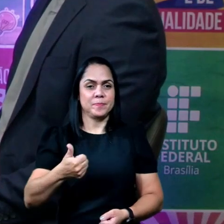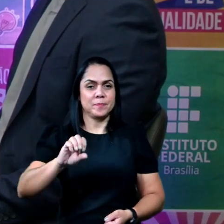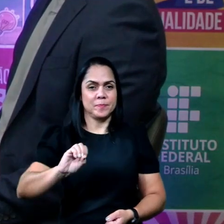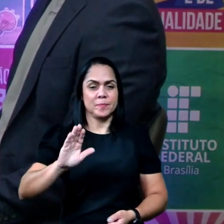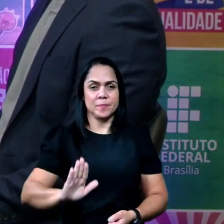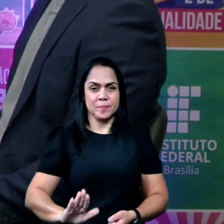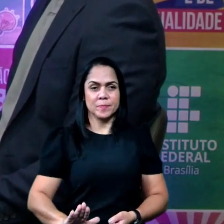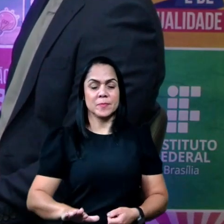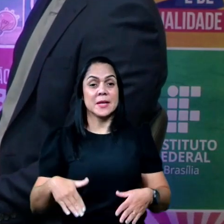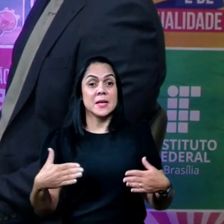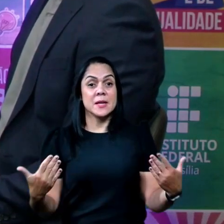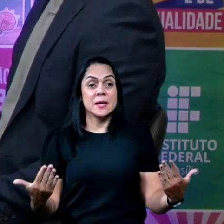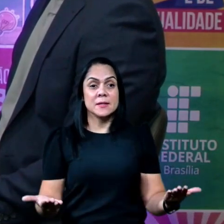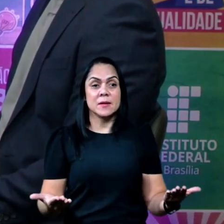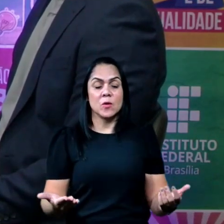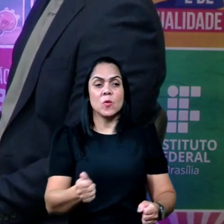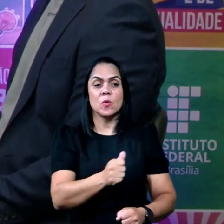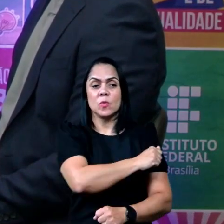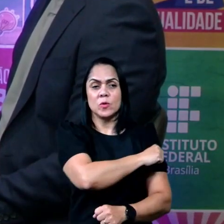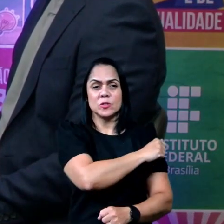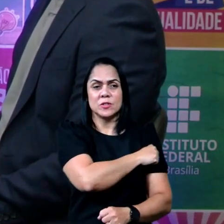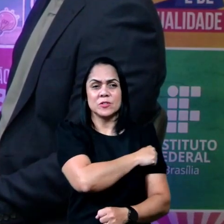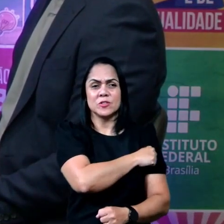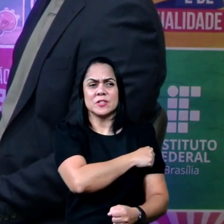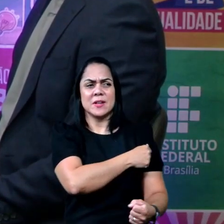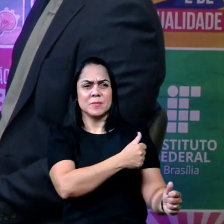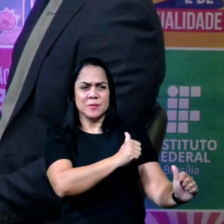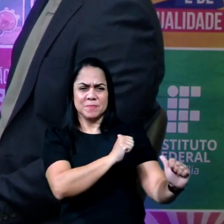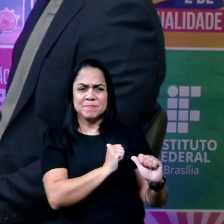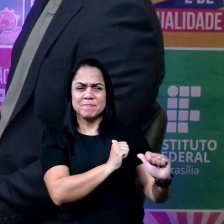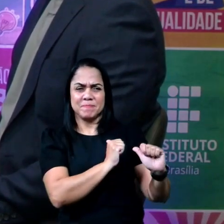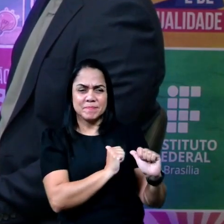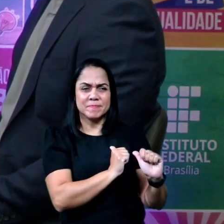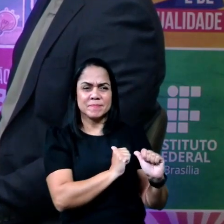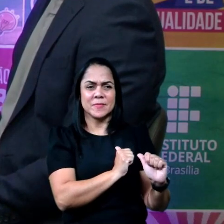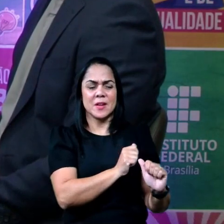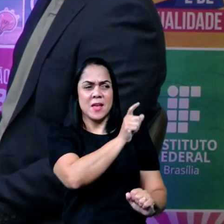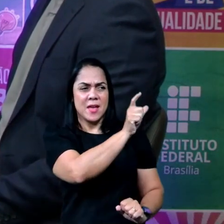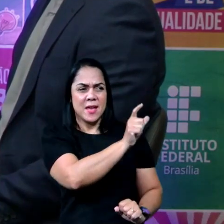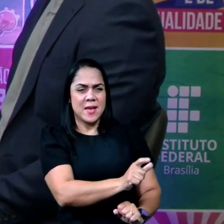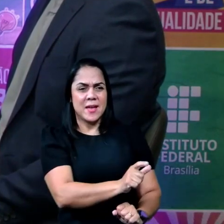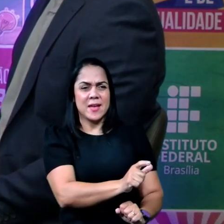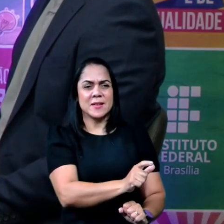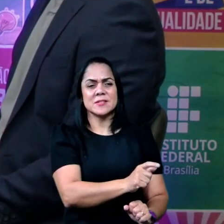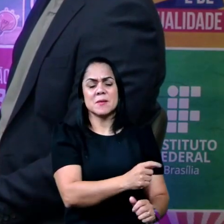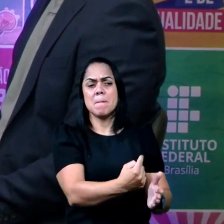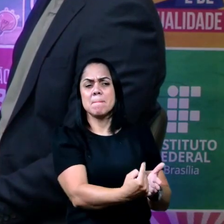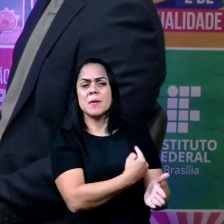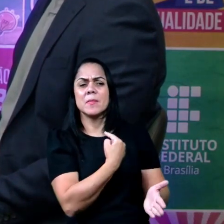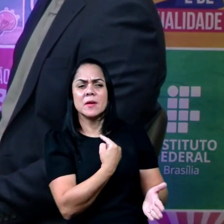do pressuposto de, mas essa estudante ela está me provocando, né? Essa estudante ela me questiona,